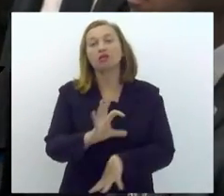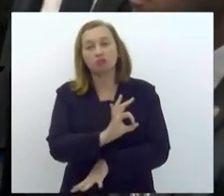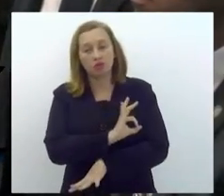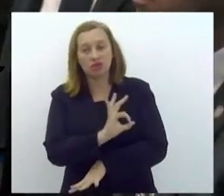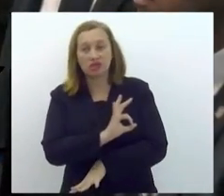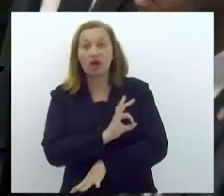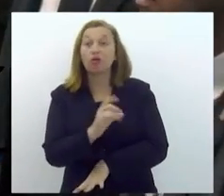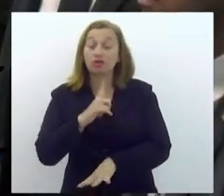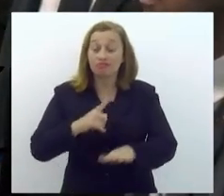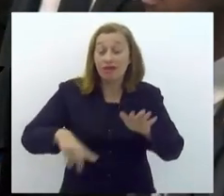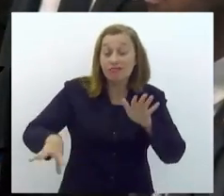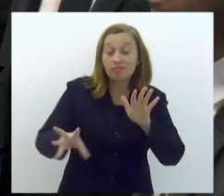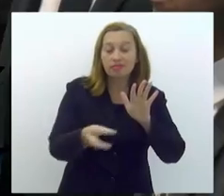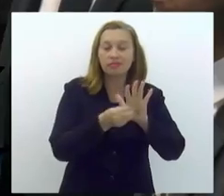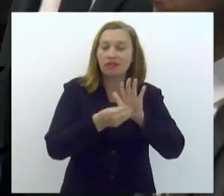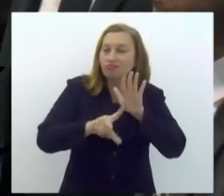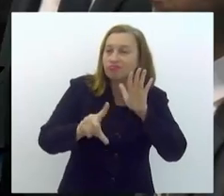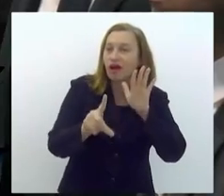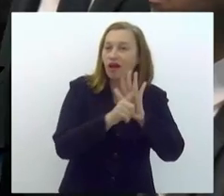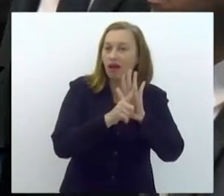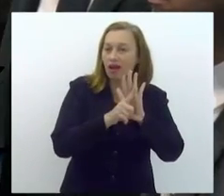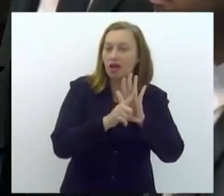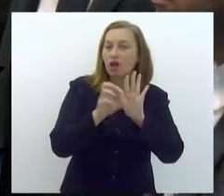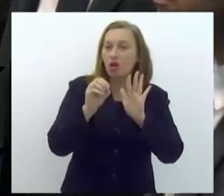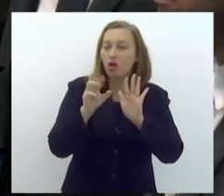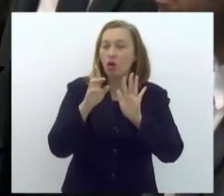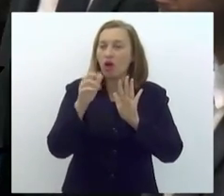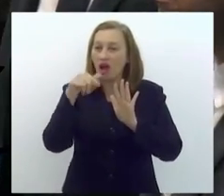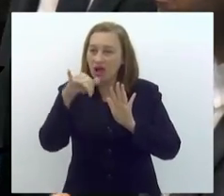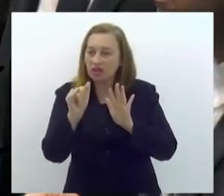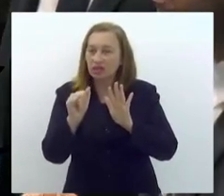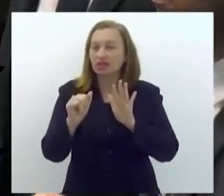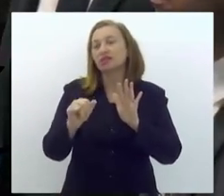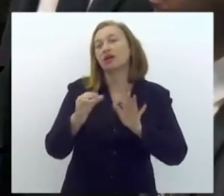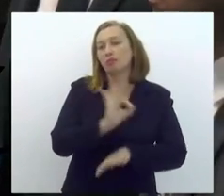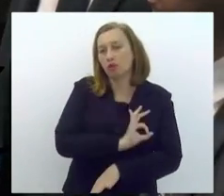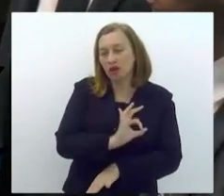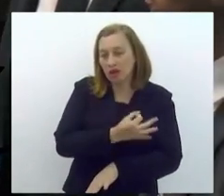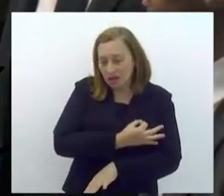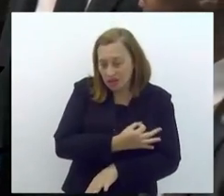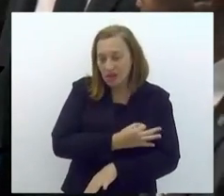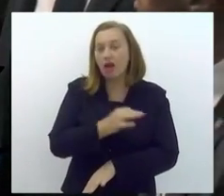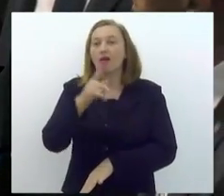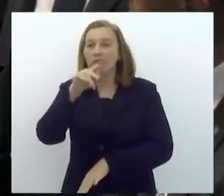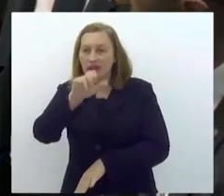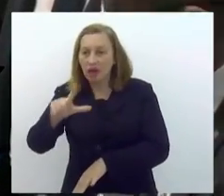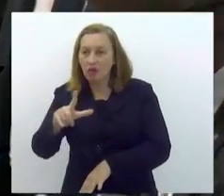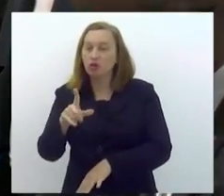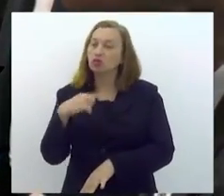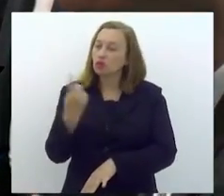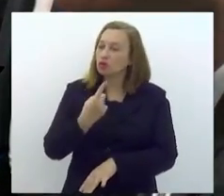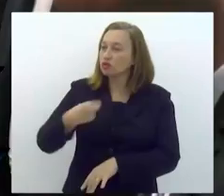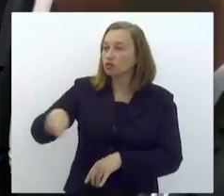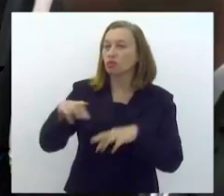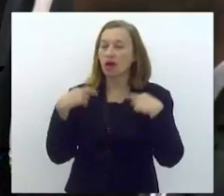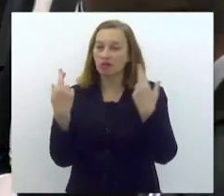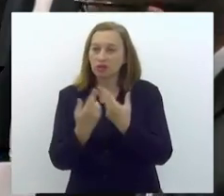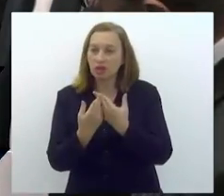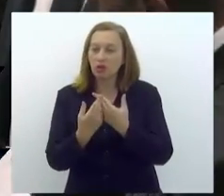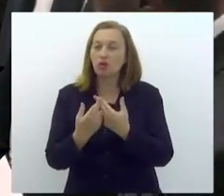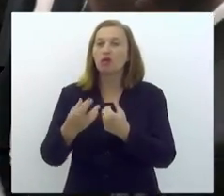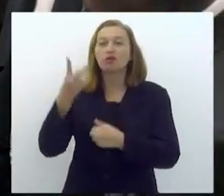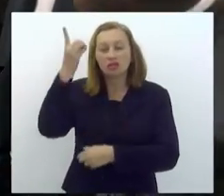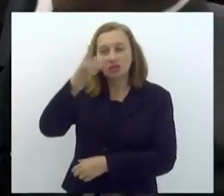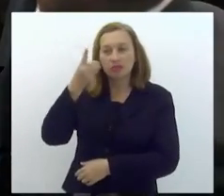que exatamente é a lei orgânica da polícia penal nós estivemos recentemente numa reunião com o deputado Márcio